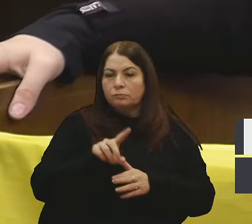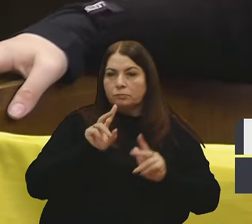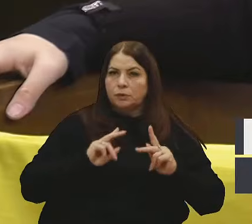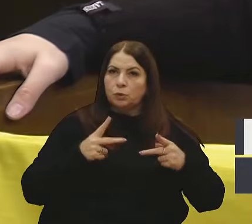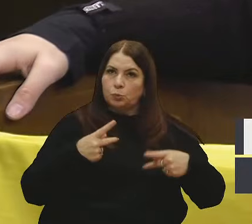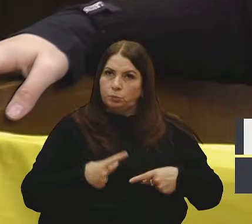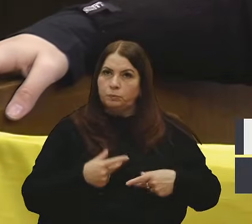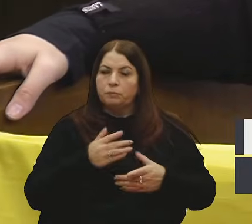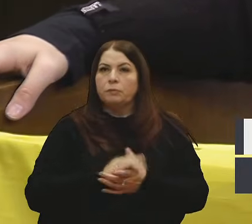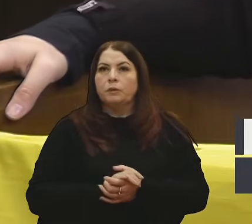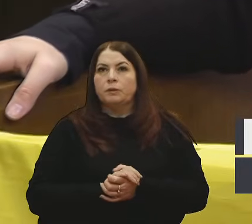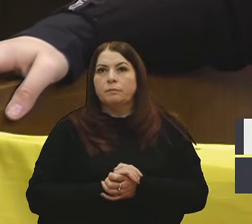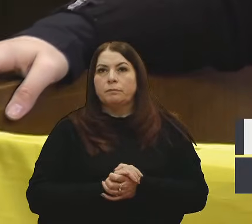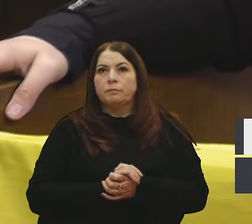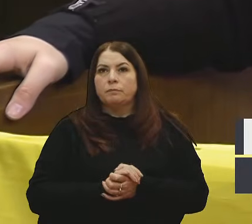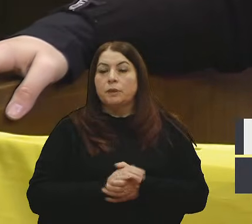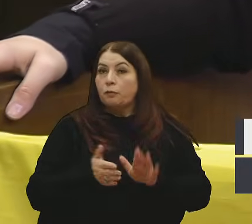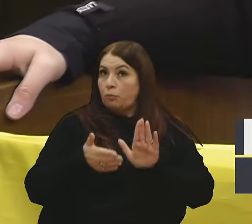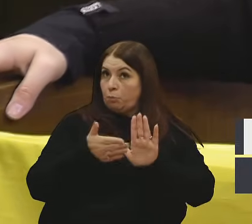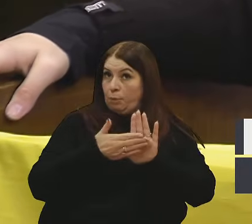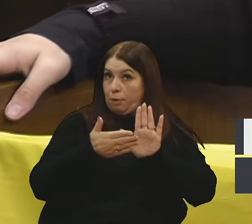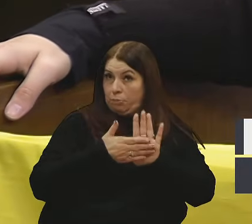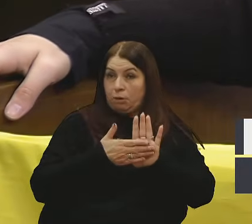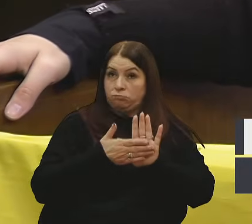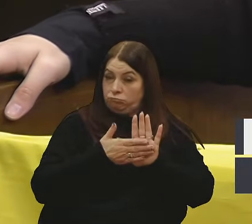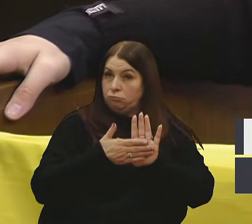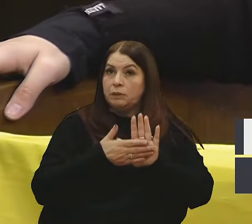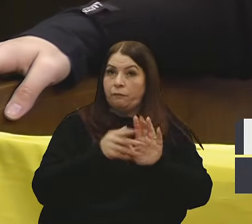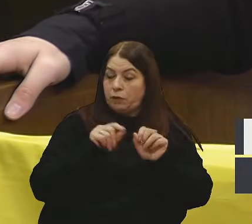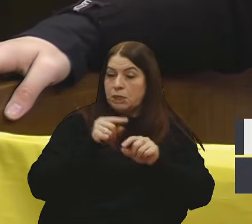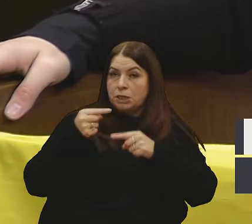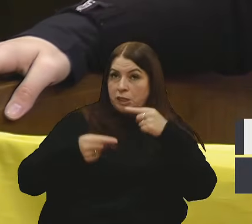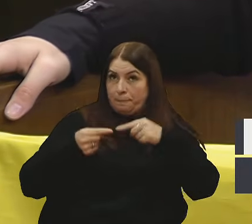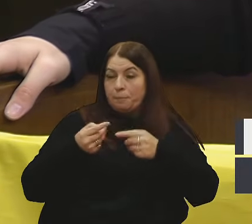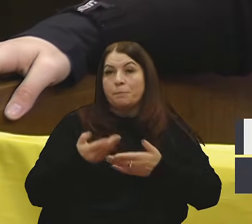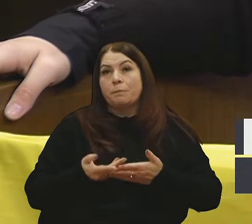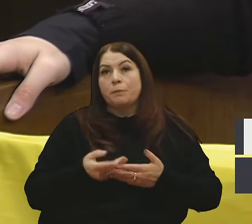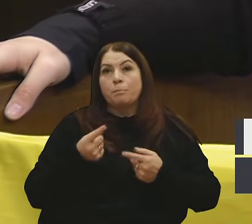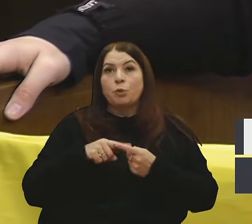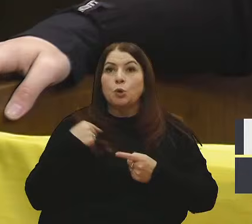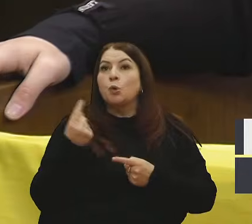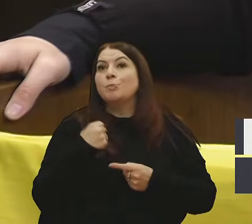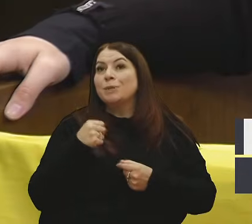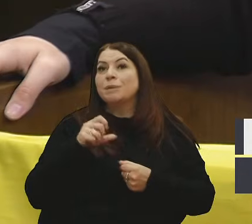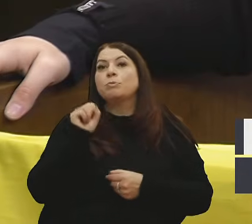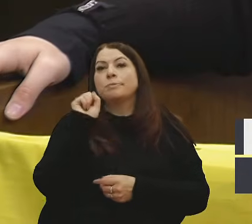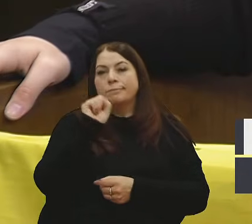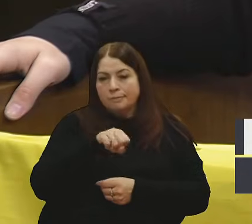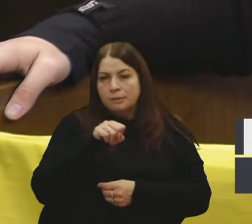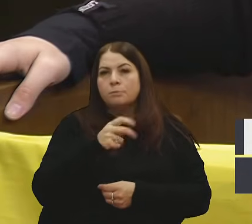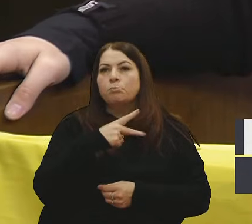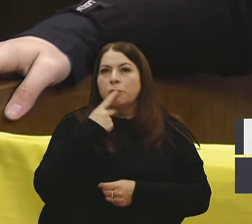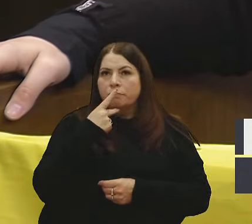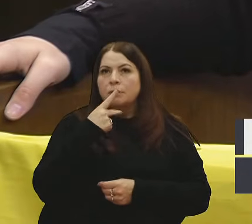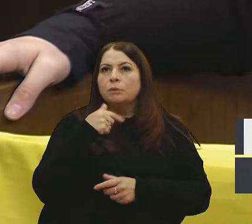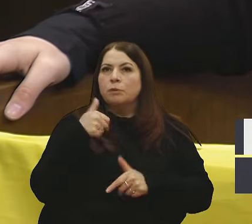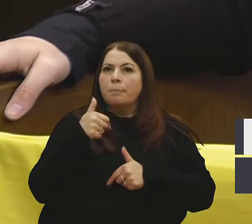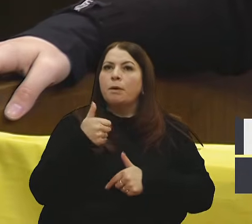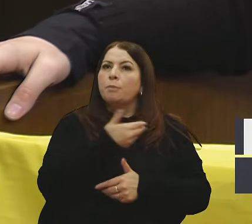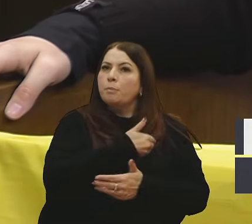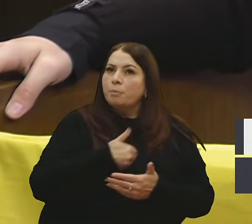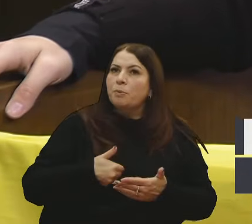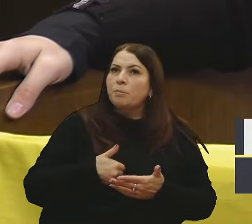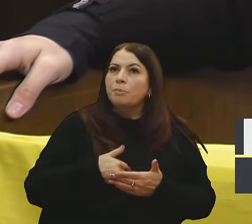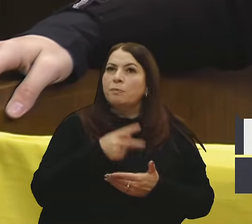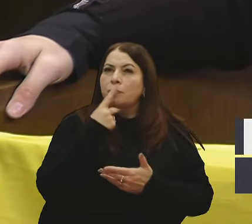que foi proponente e se dispôs a fazer esse debate, porque nós precisamos, sim, falar dos serviços públicos,